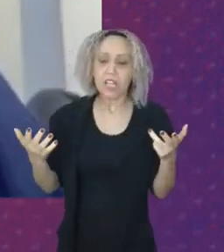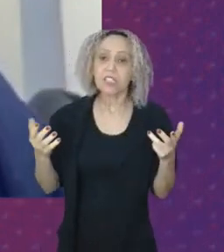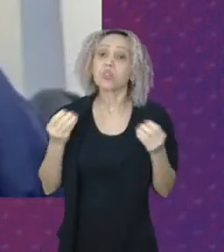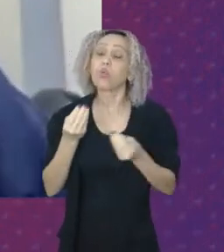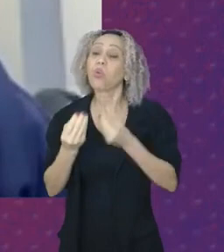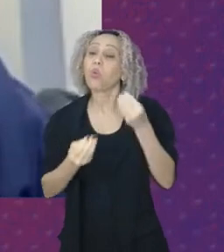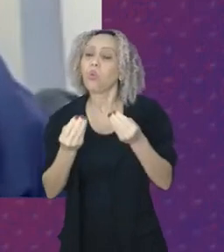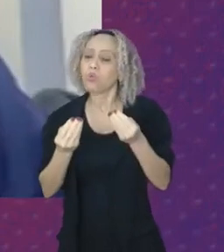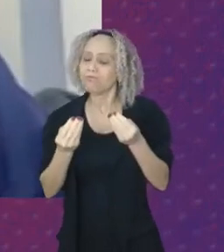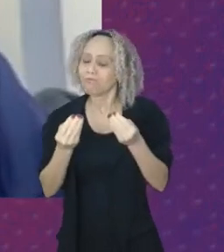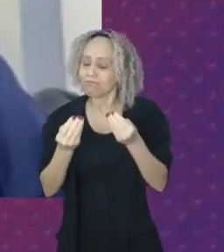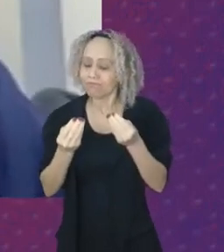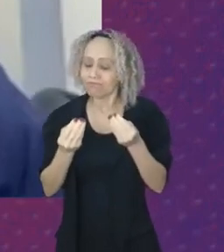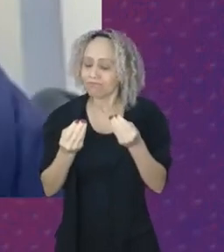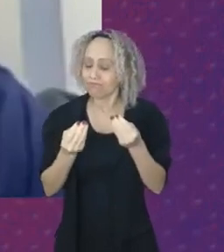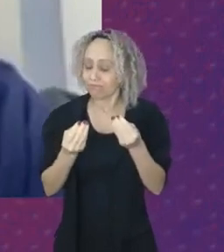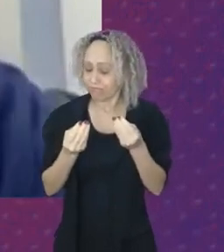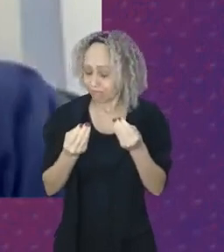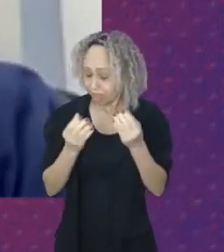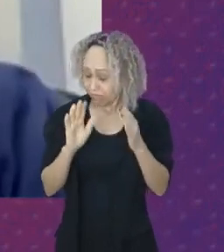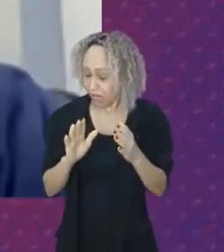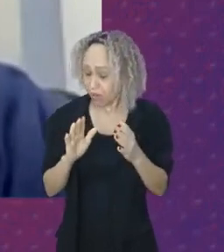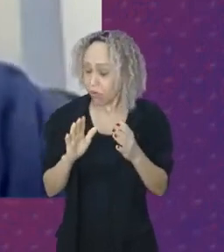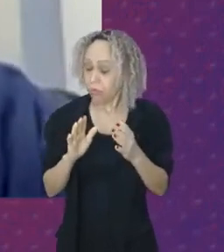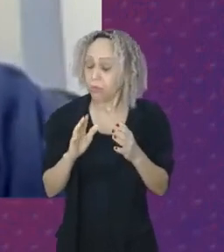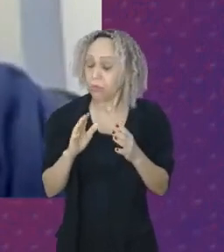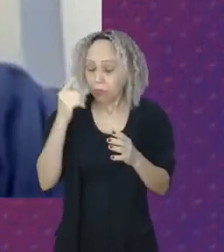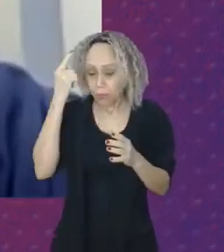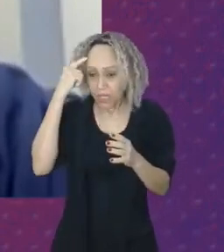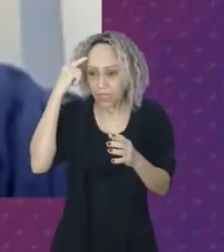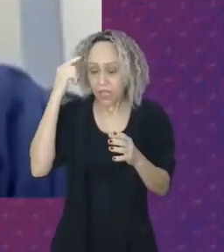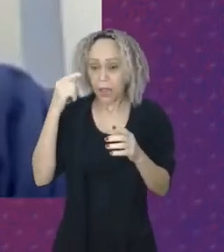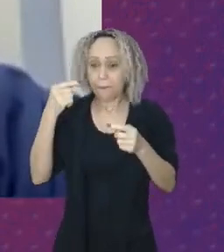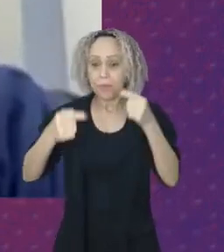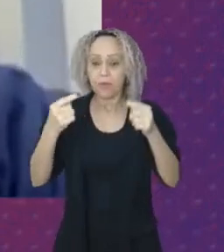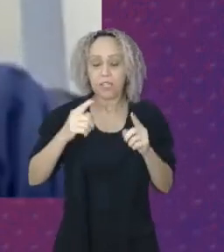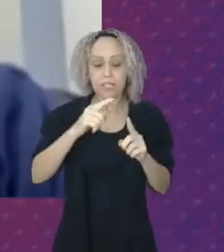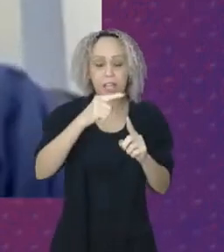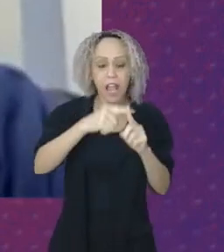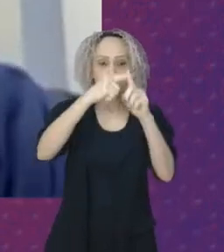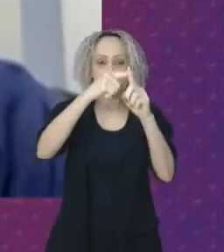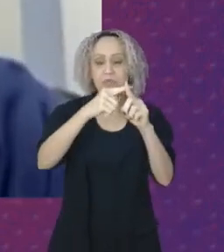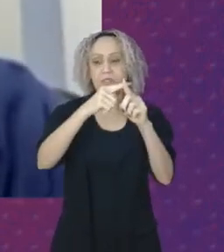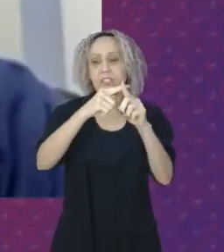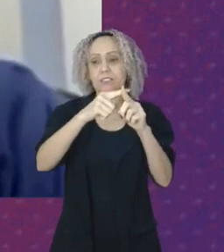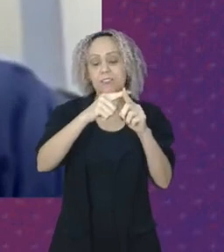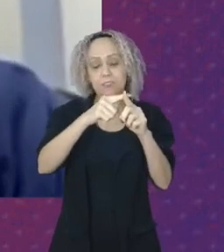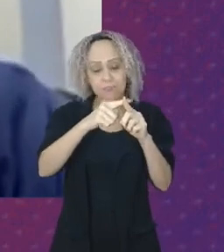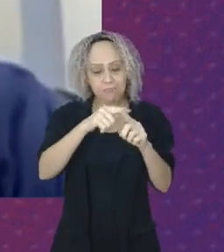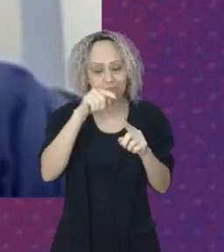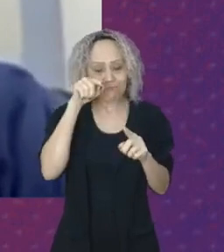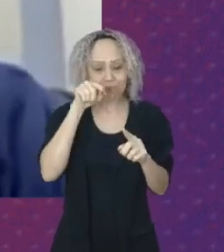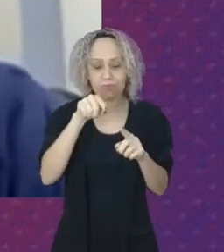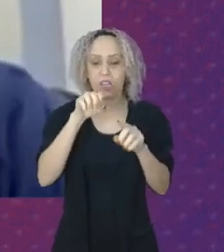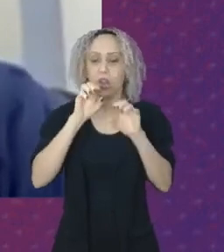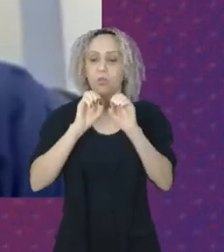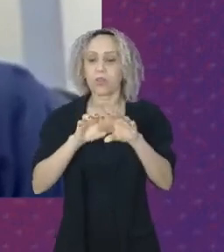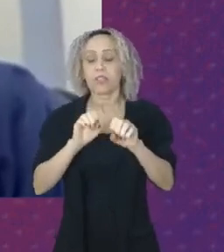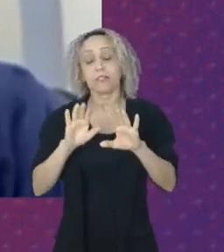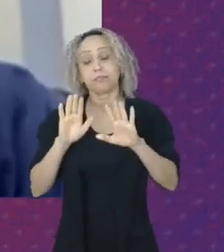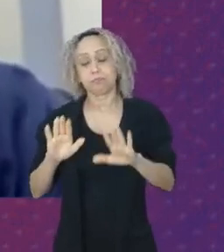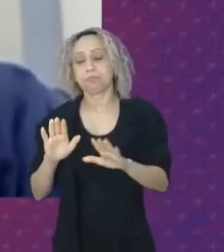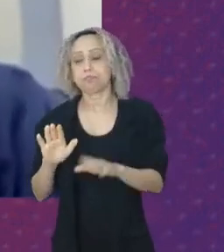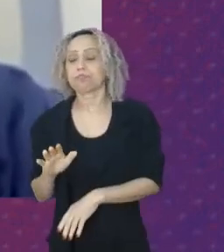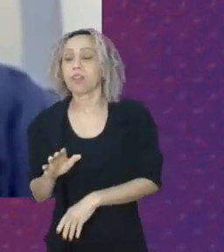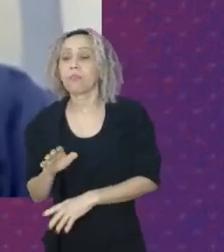políticas afirmativas na educação? Porque também, já dizia lá o Paulo Freire, né, não